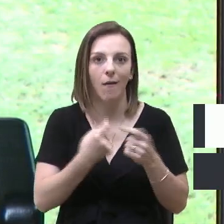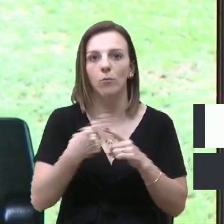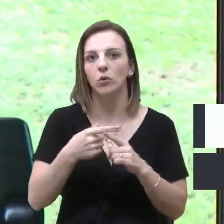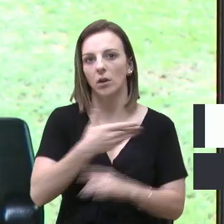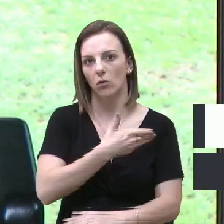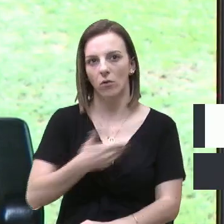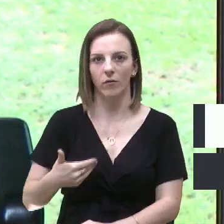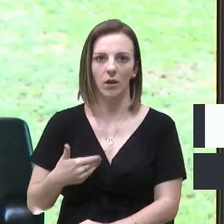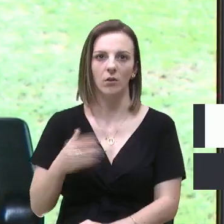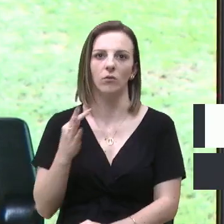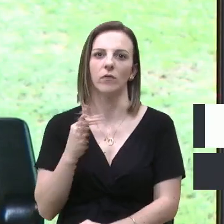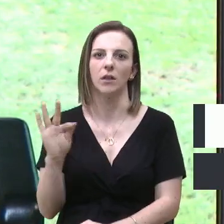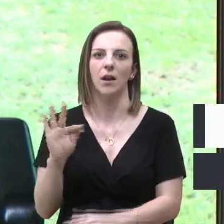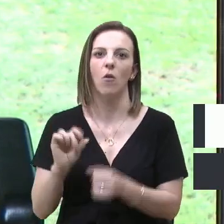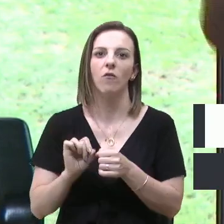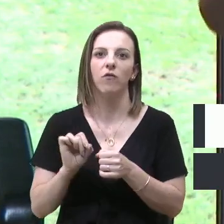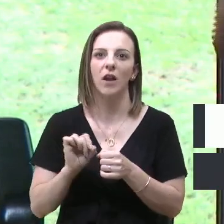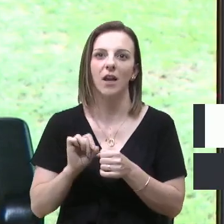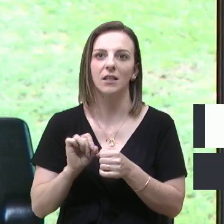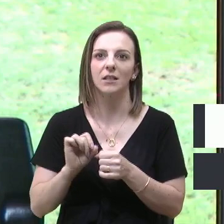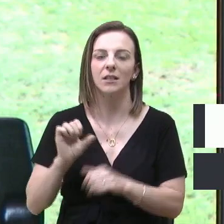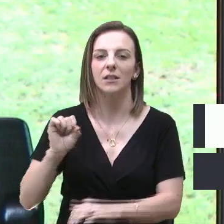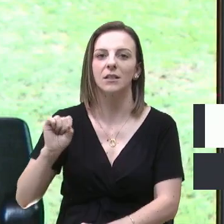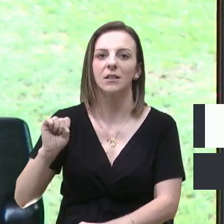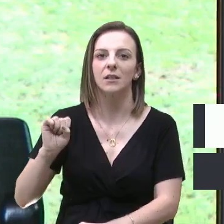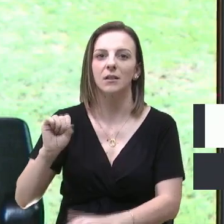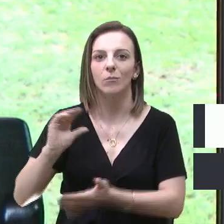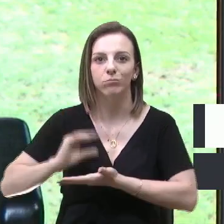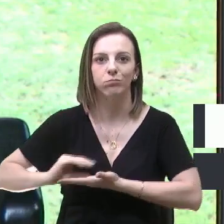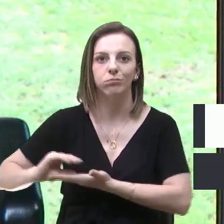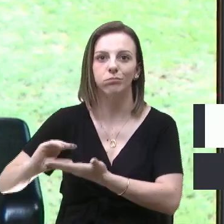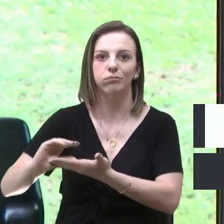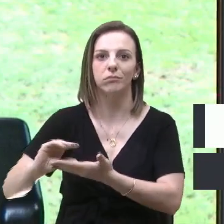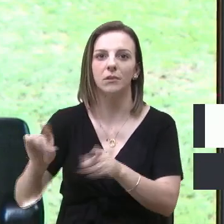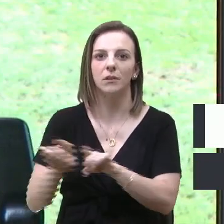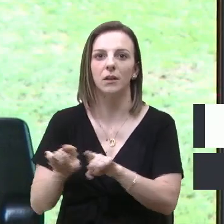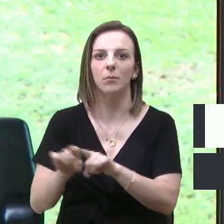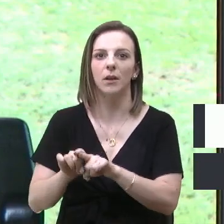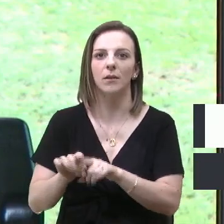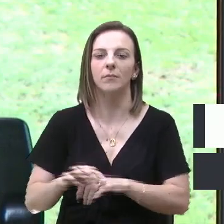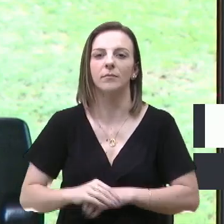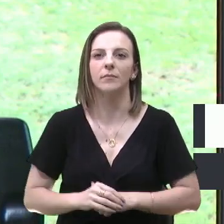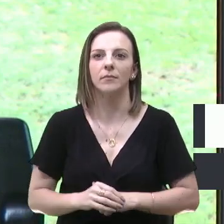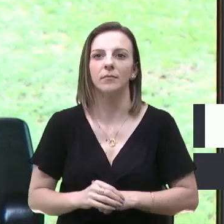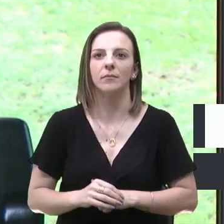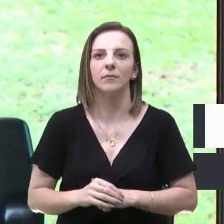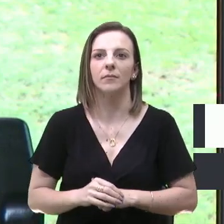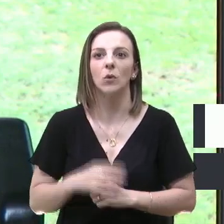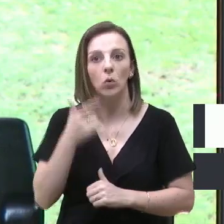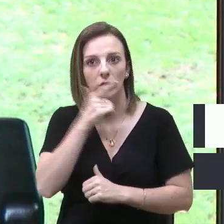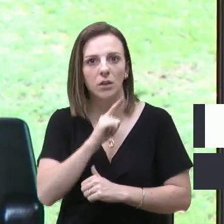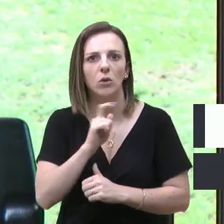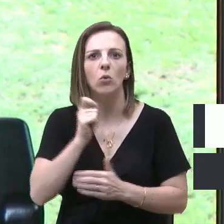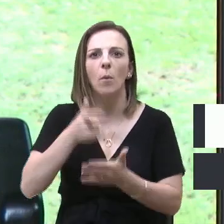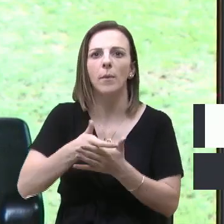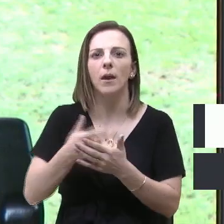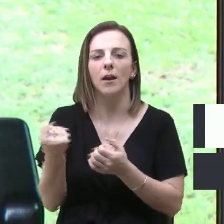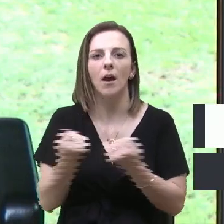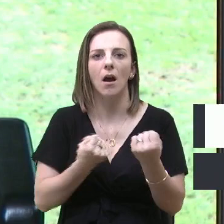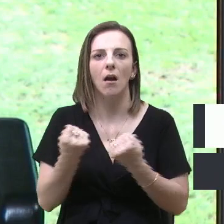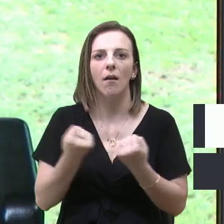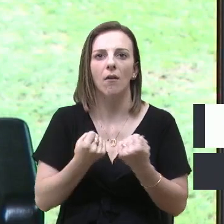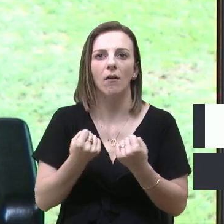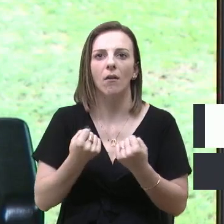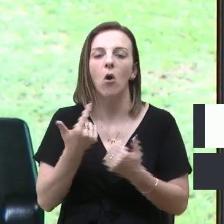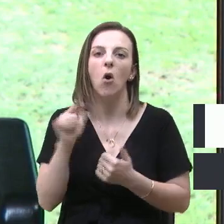subsídio, Foi um subsídio, e as pessoas compraram o carro. Que bom que em outras épocas, também através do subsídio de corte de